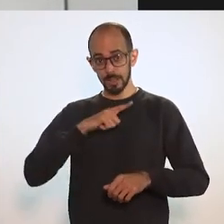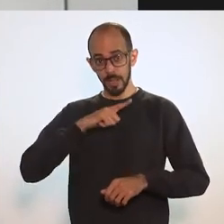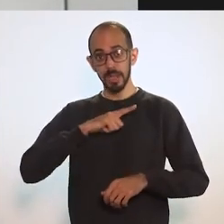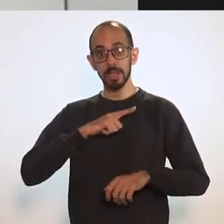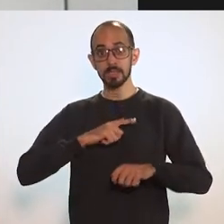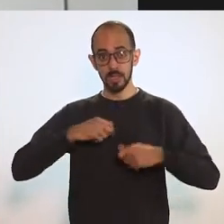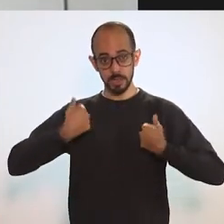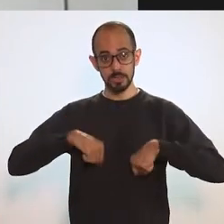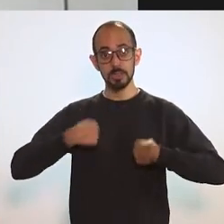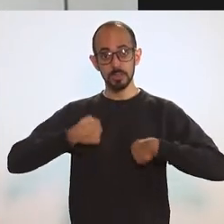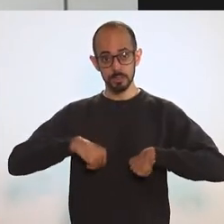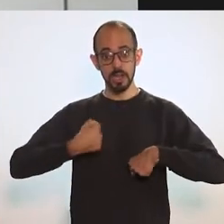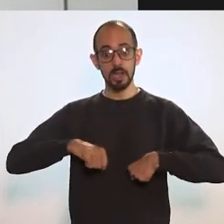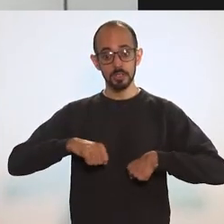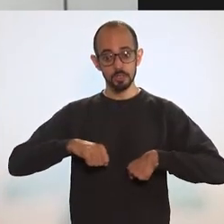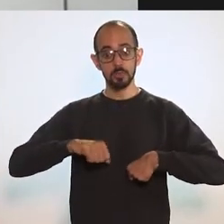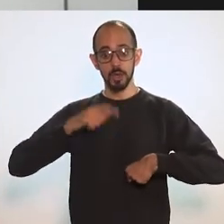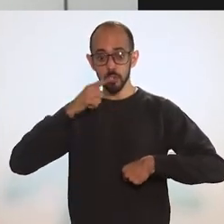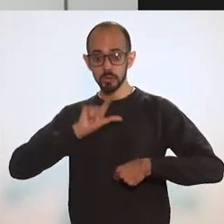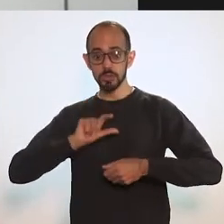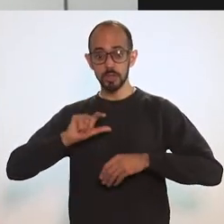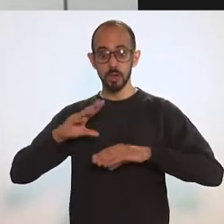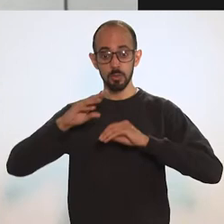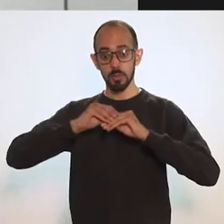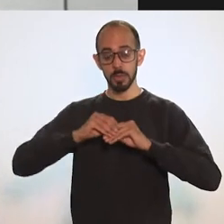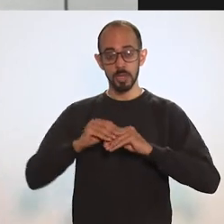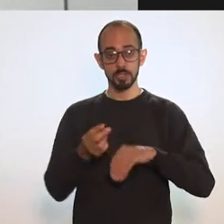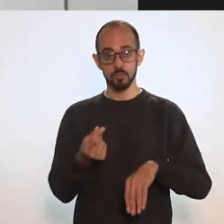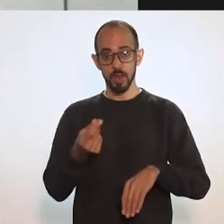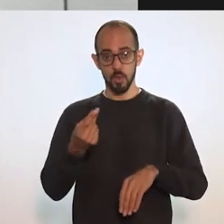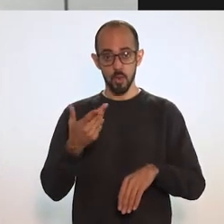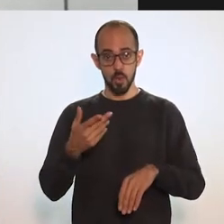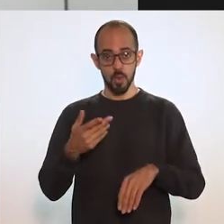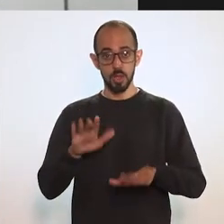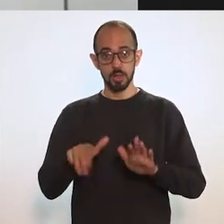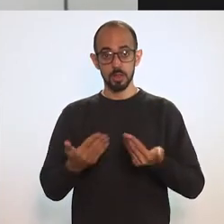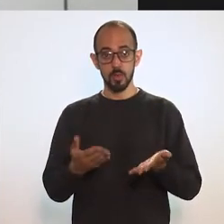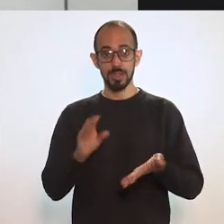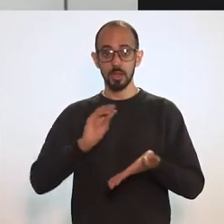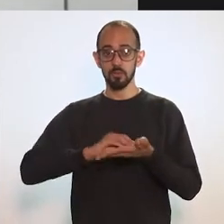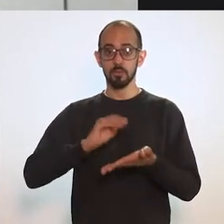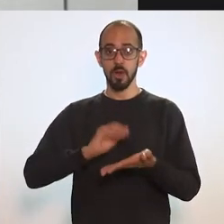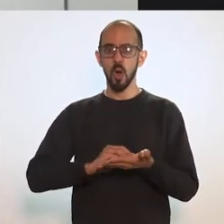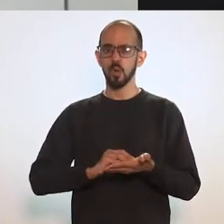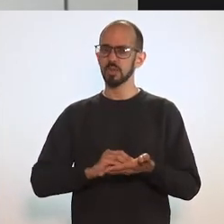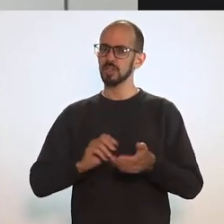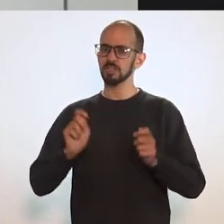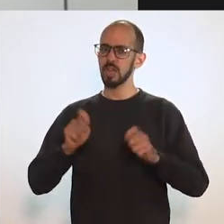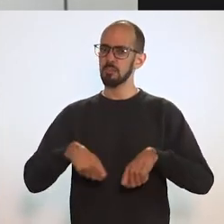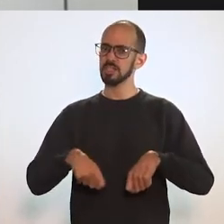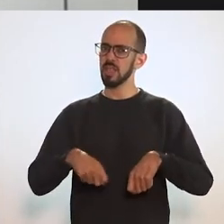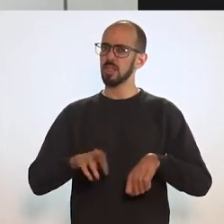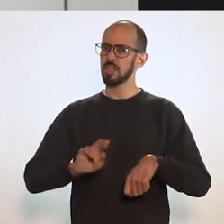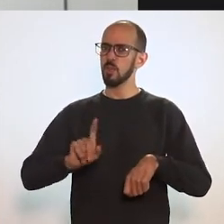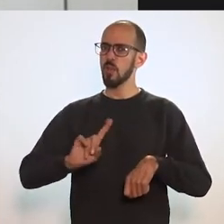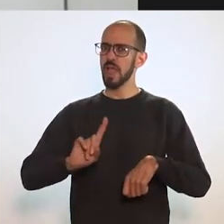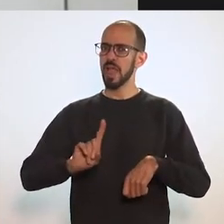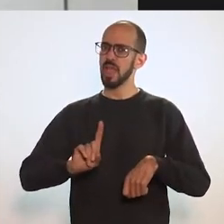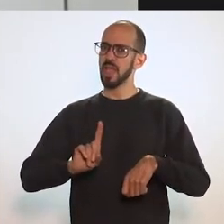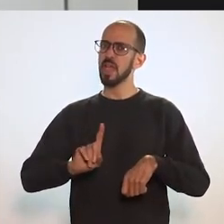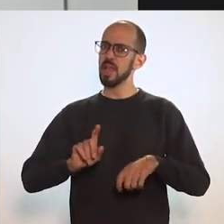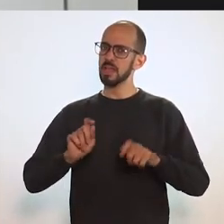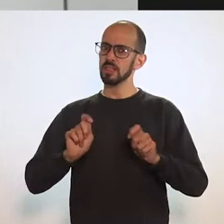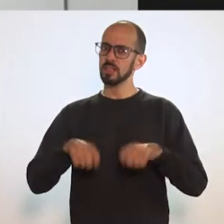esse valor. Então, eu entendo que a questão da falta de recursos não é real. Temos municípios pobres, estados